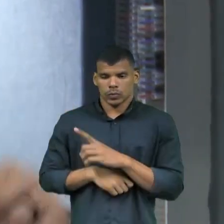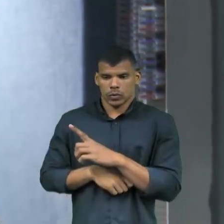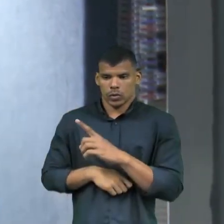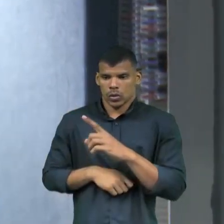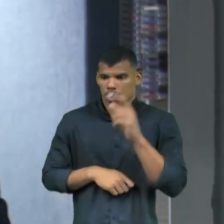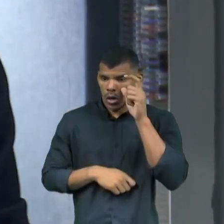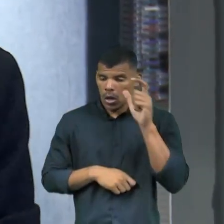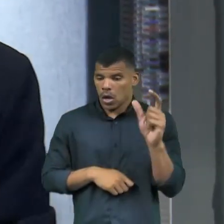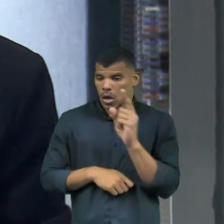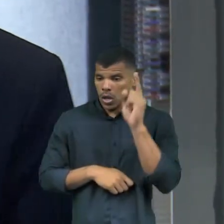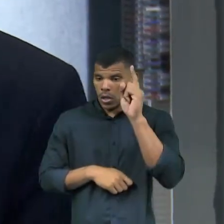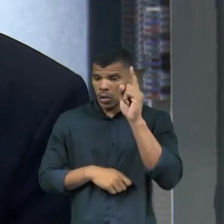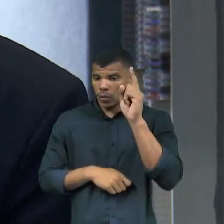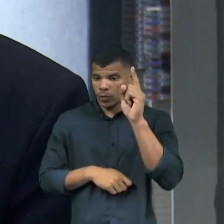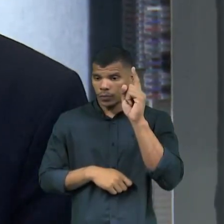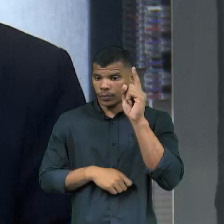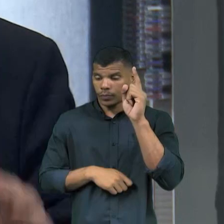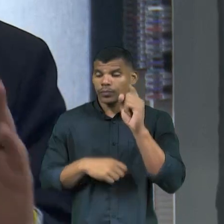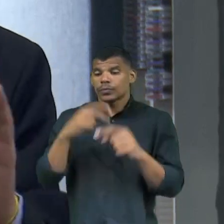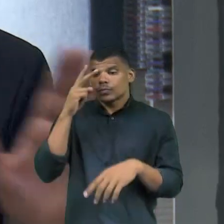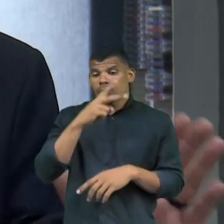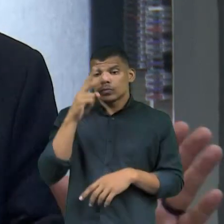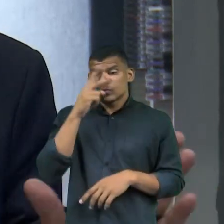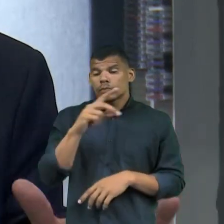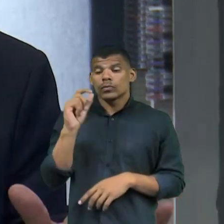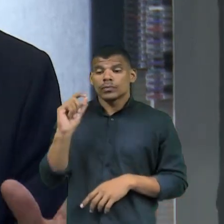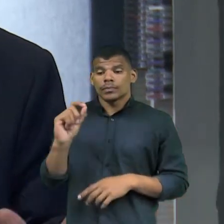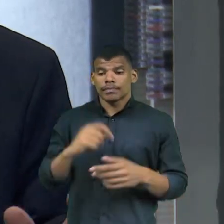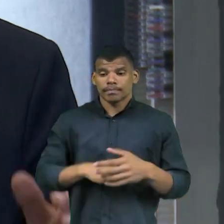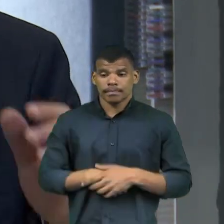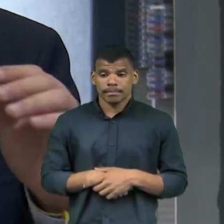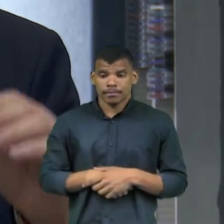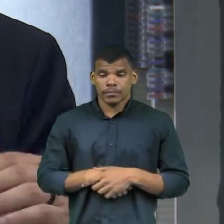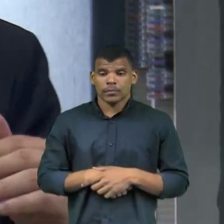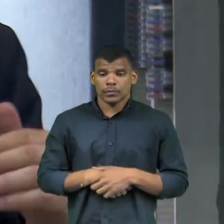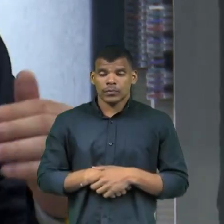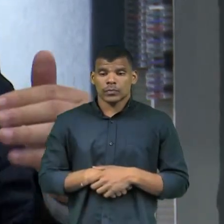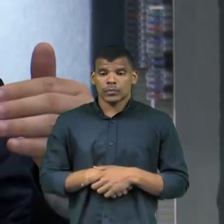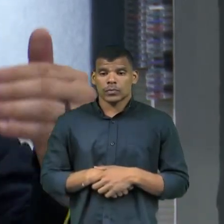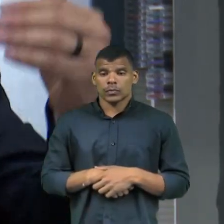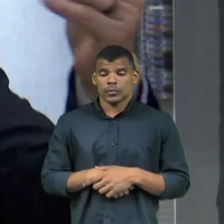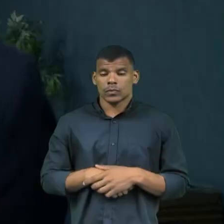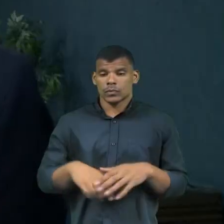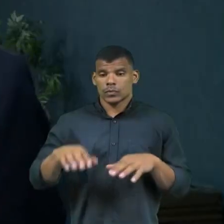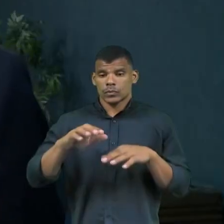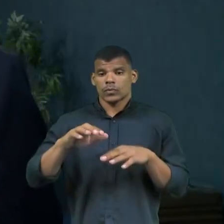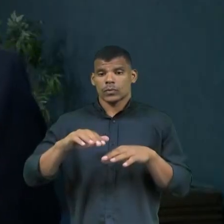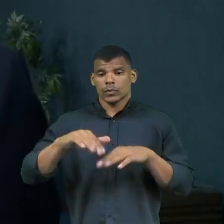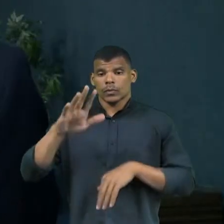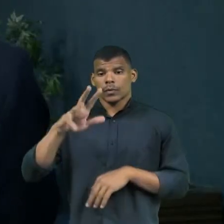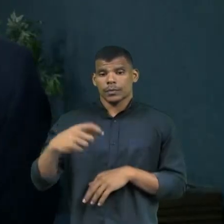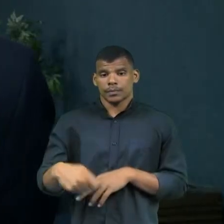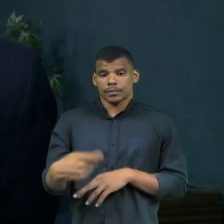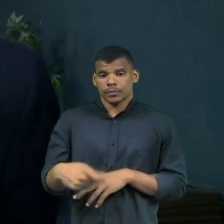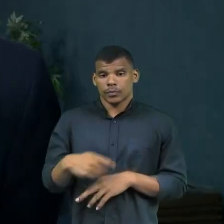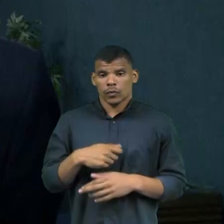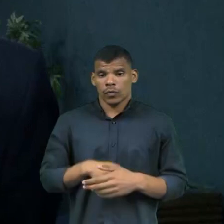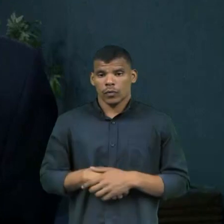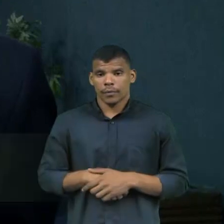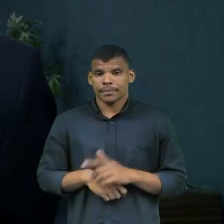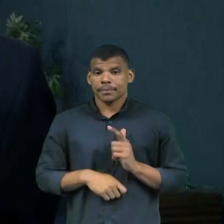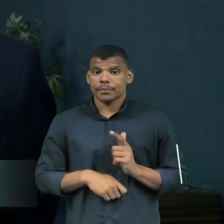Roseno, lembra que a solução desses casos pela justiça tem sido cada vez maior. Há